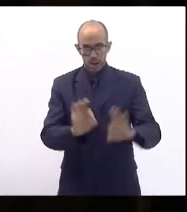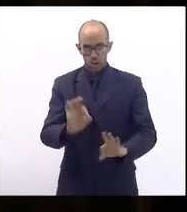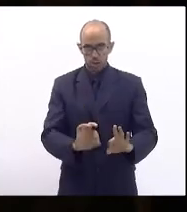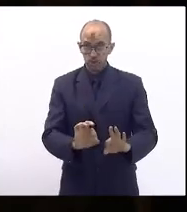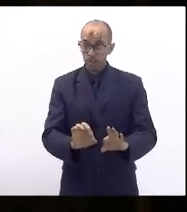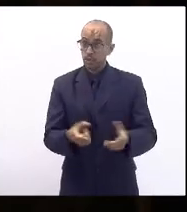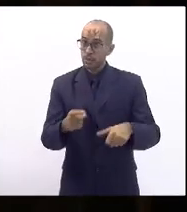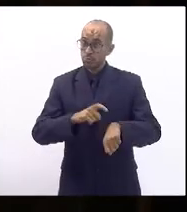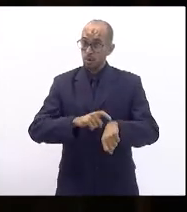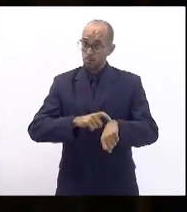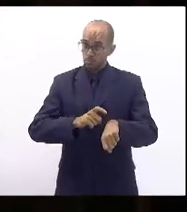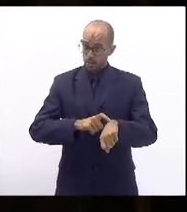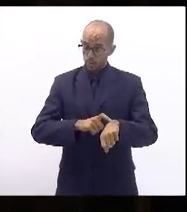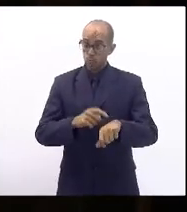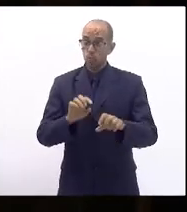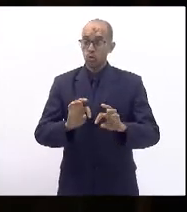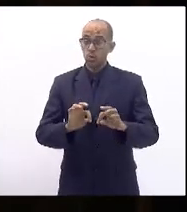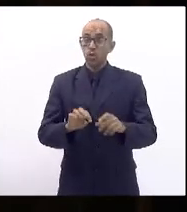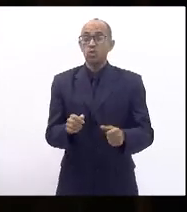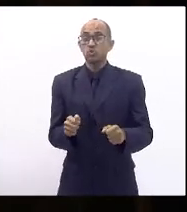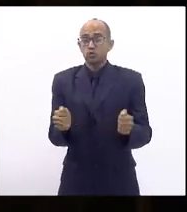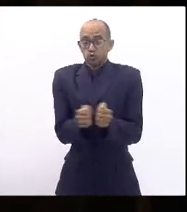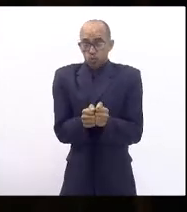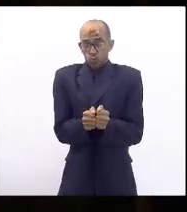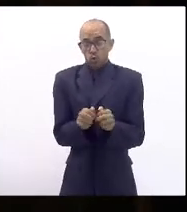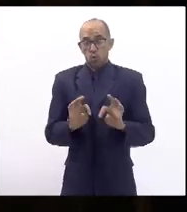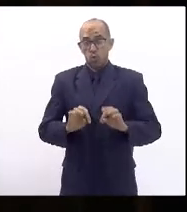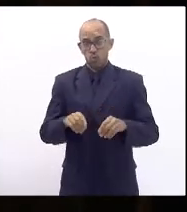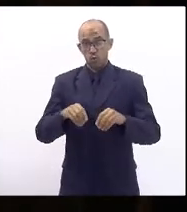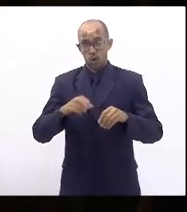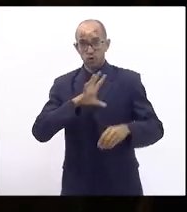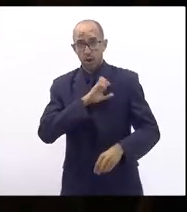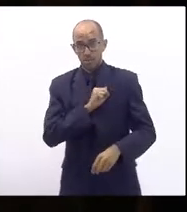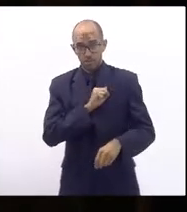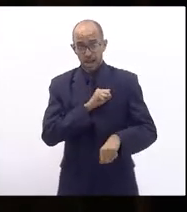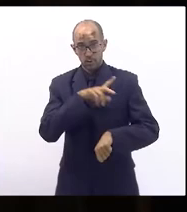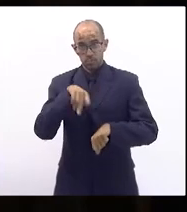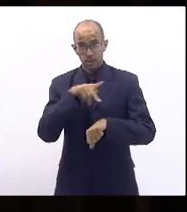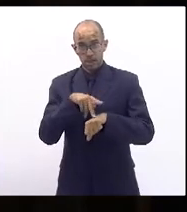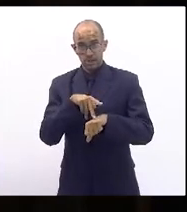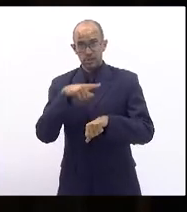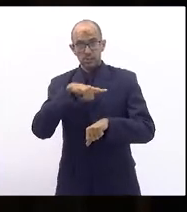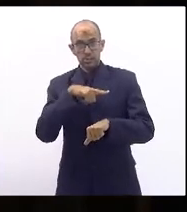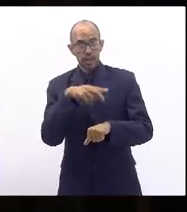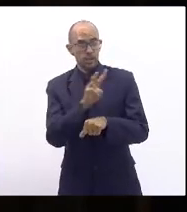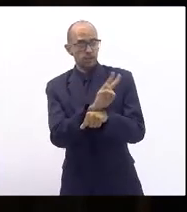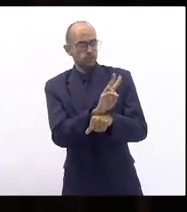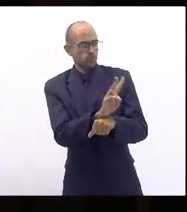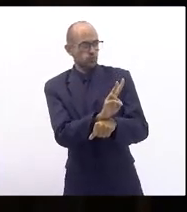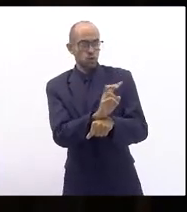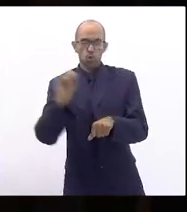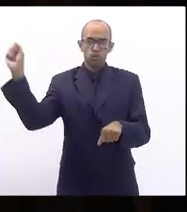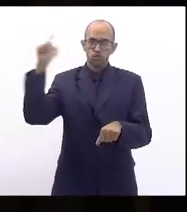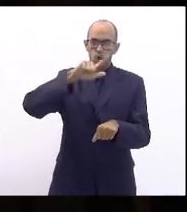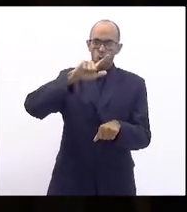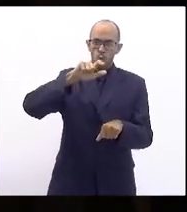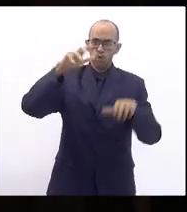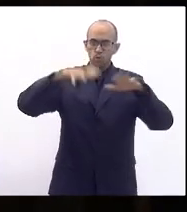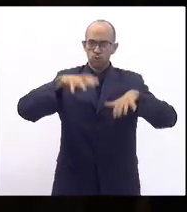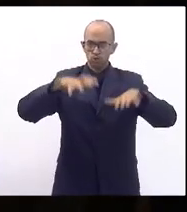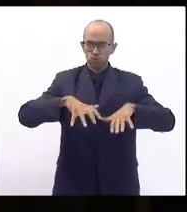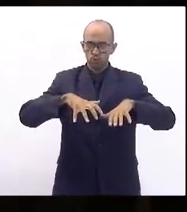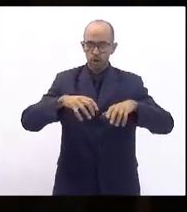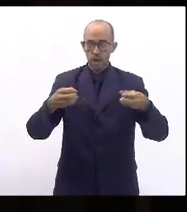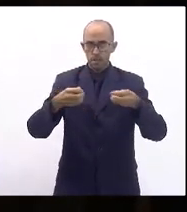todos os rincões desse Amado solo a um Combatente que vigilante e atento sob sol e chuva próximo ou distante